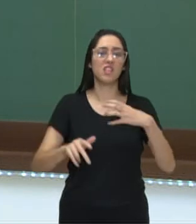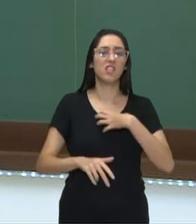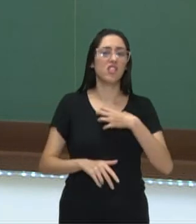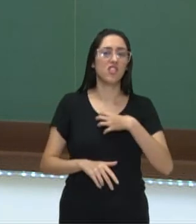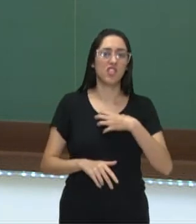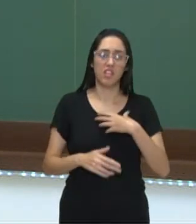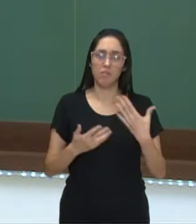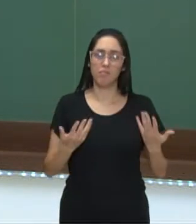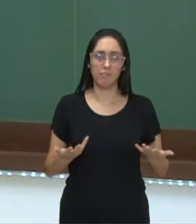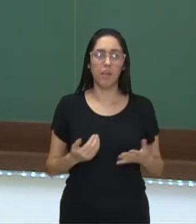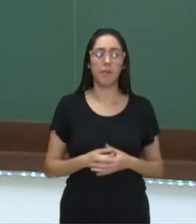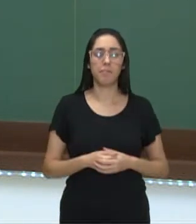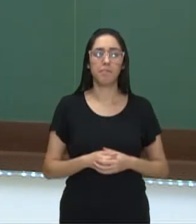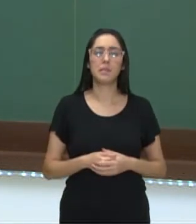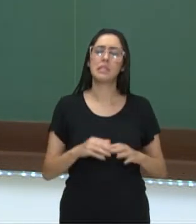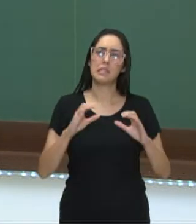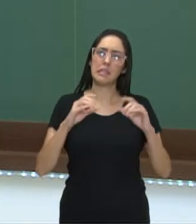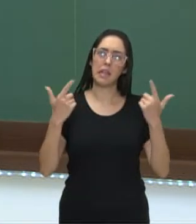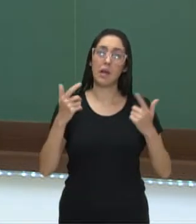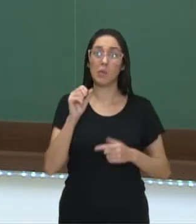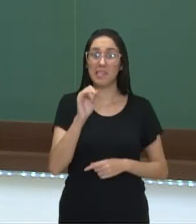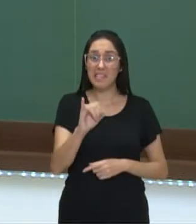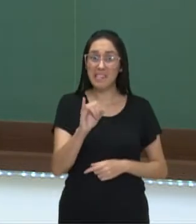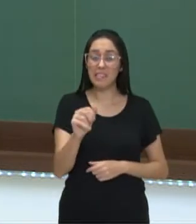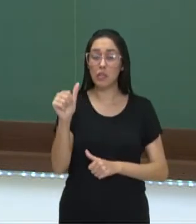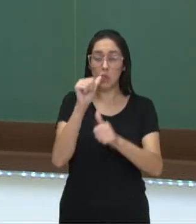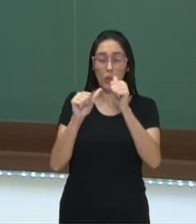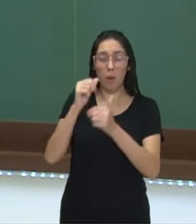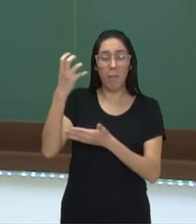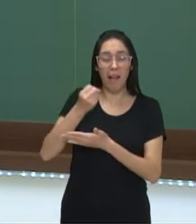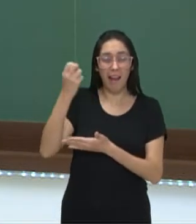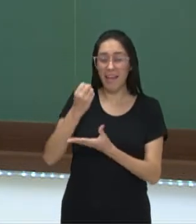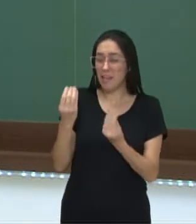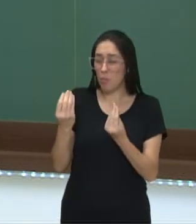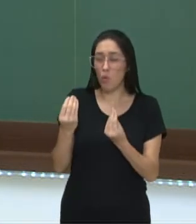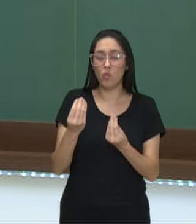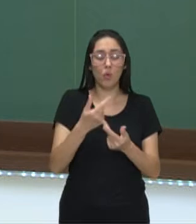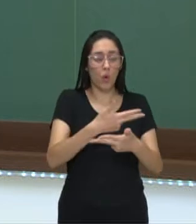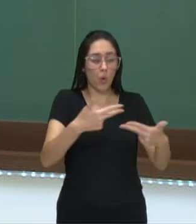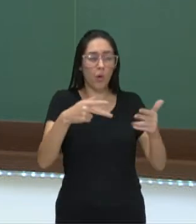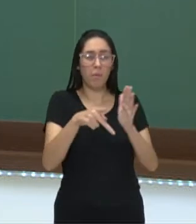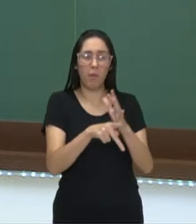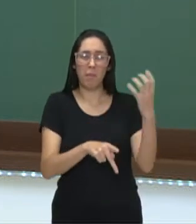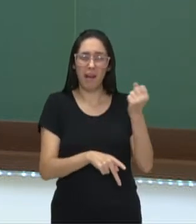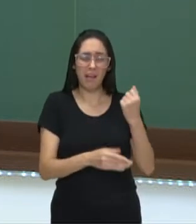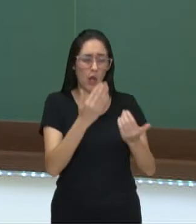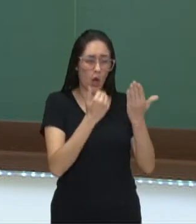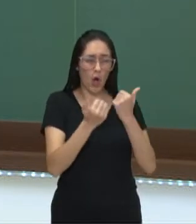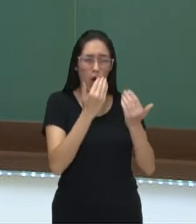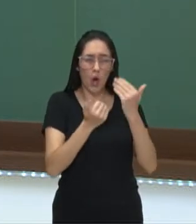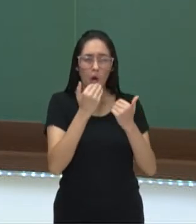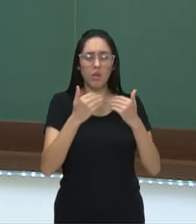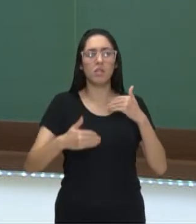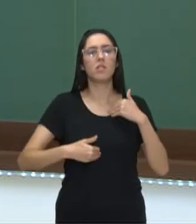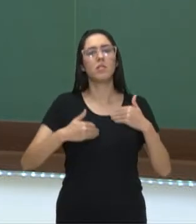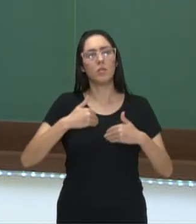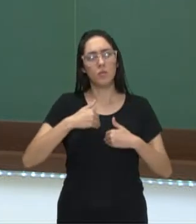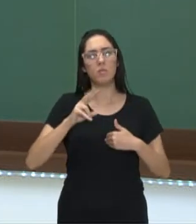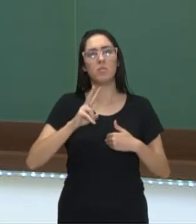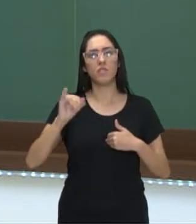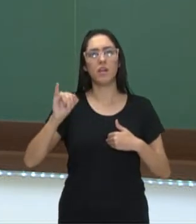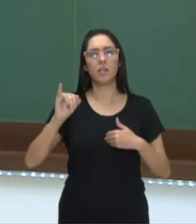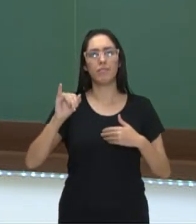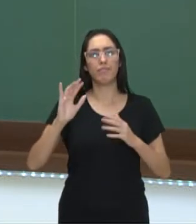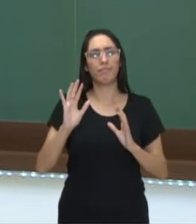diferente. Mas é claro que se a gente consumir muito leite e derivados, o nosso corpo vai responder desta